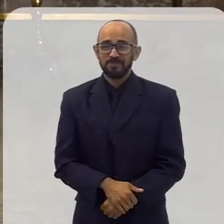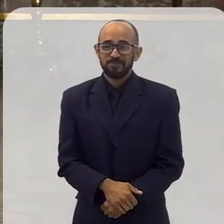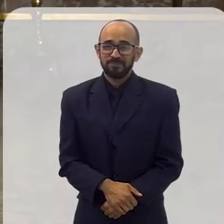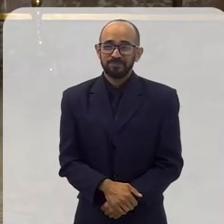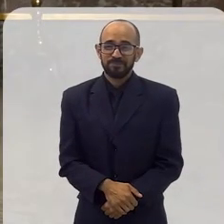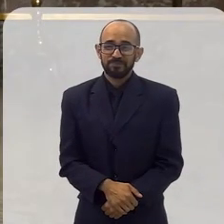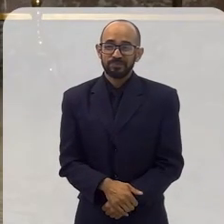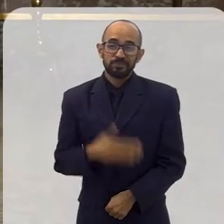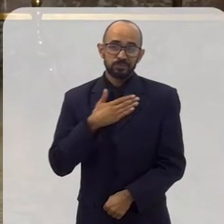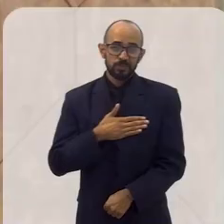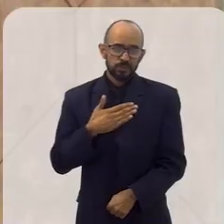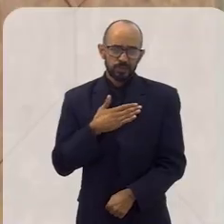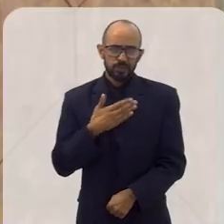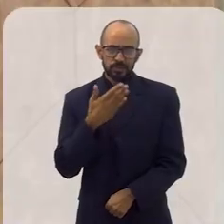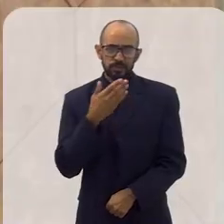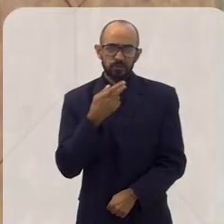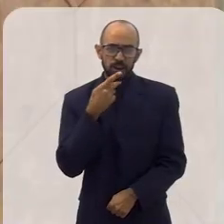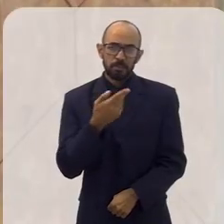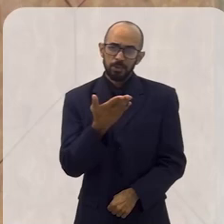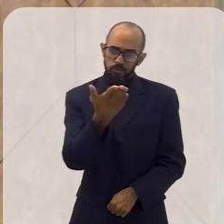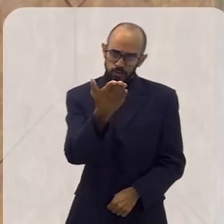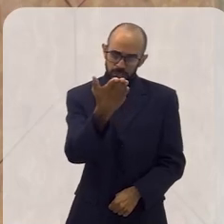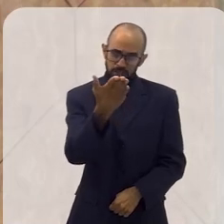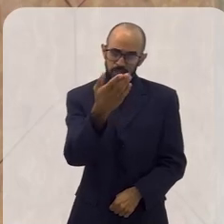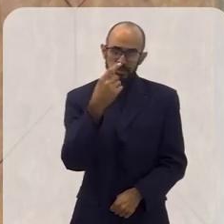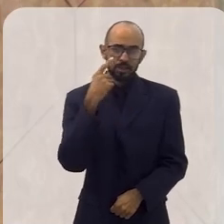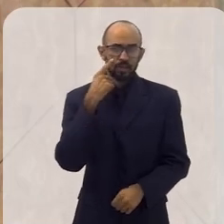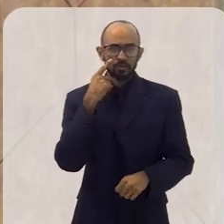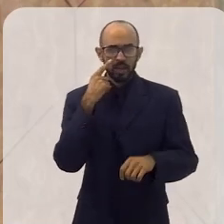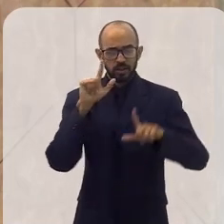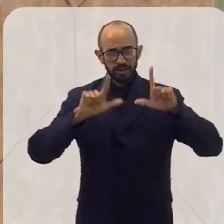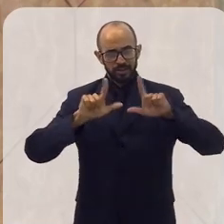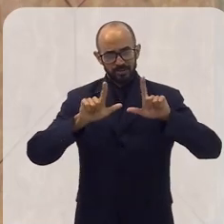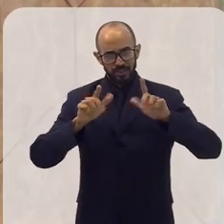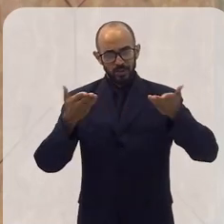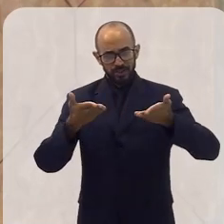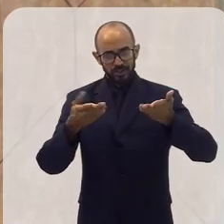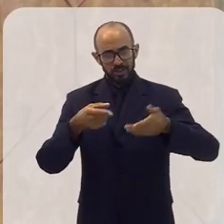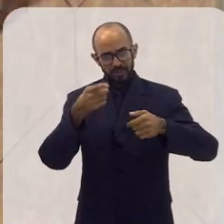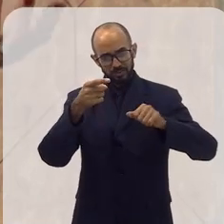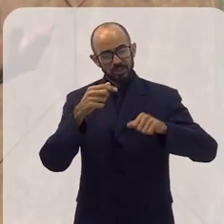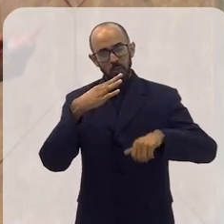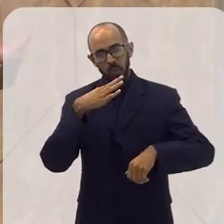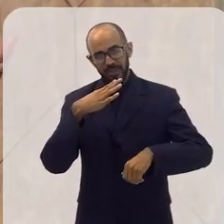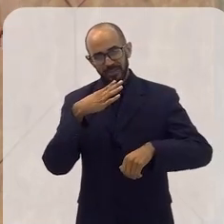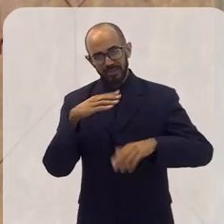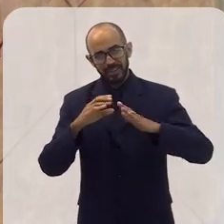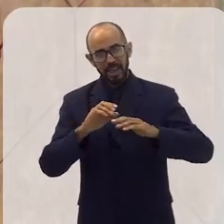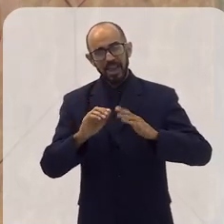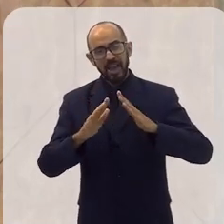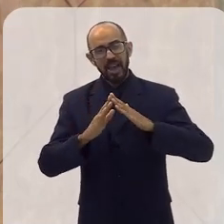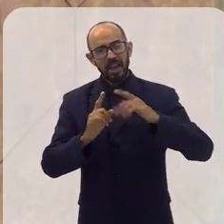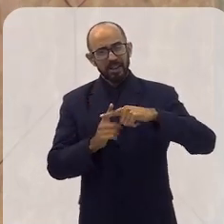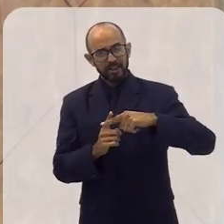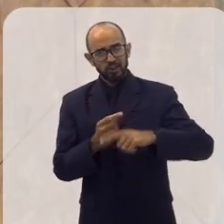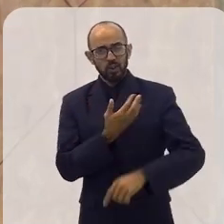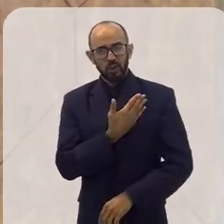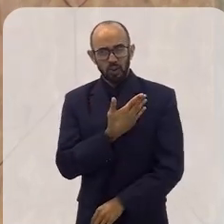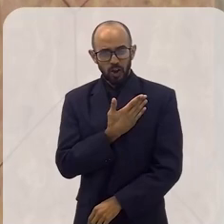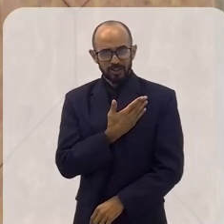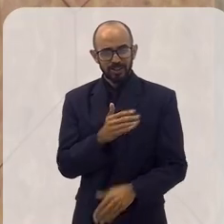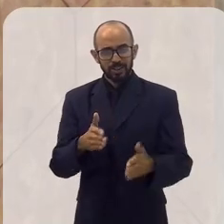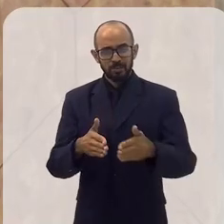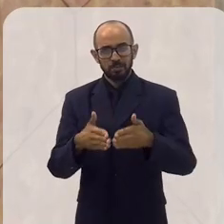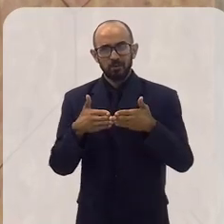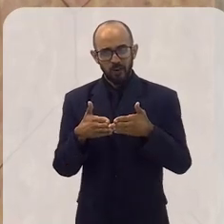fim. Gostaria de fazer um convite a você que está nos assistindo, você conhecer um pouco mais da Igreja Ortodoxa. E,